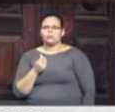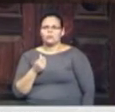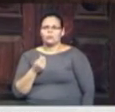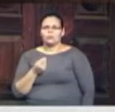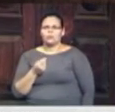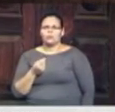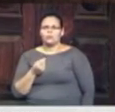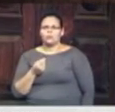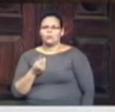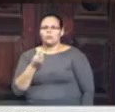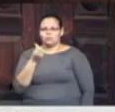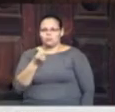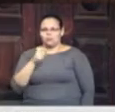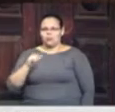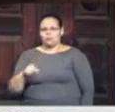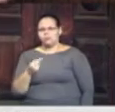Quanto?